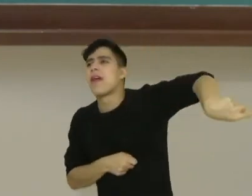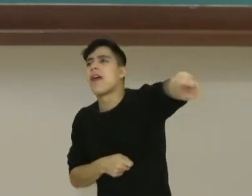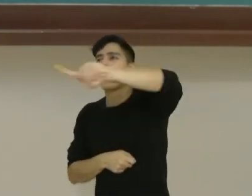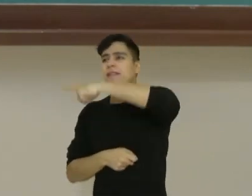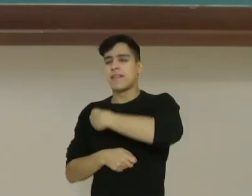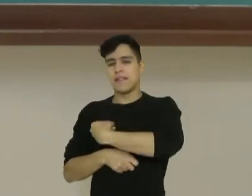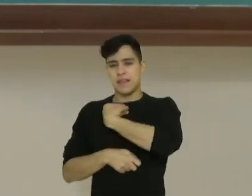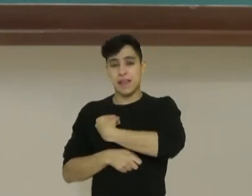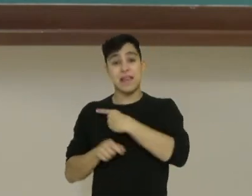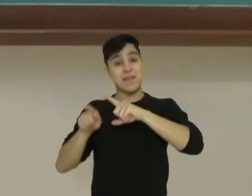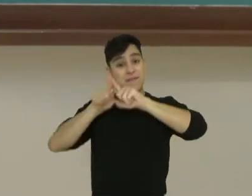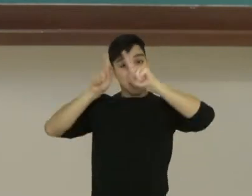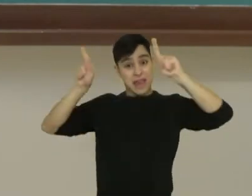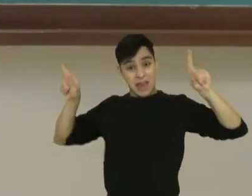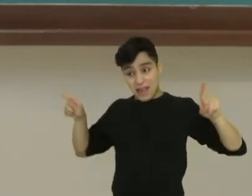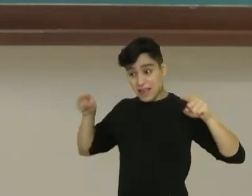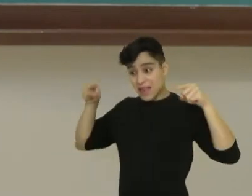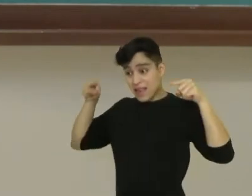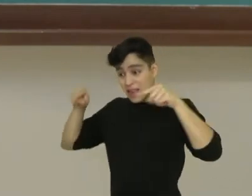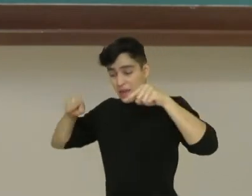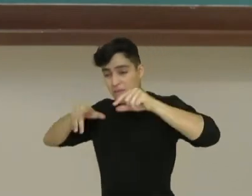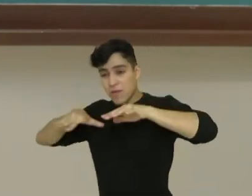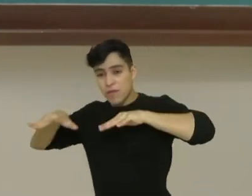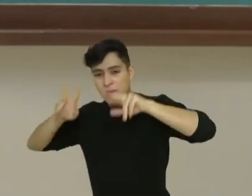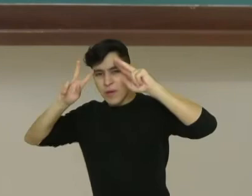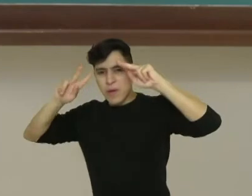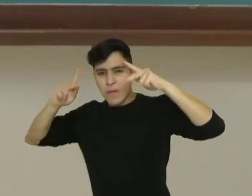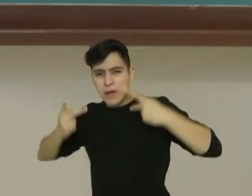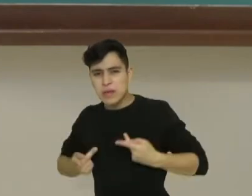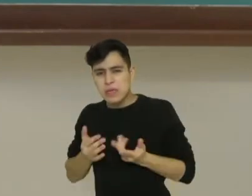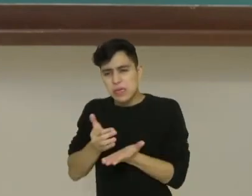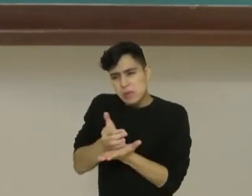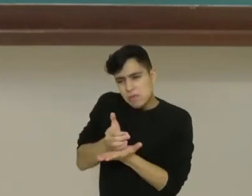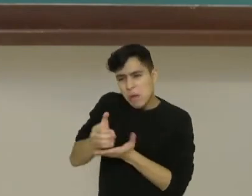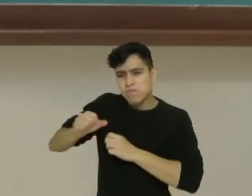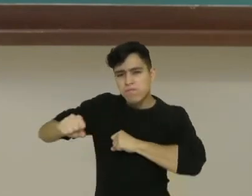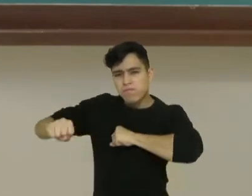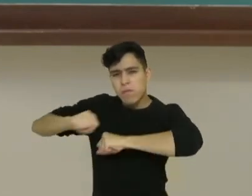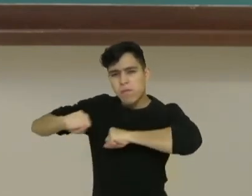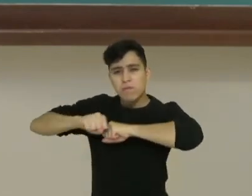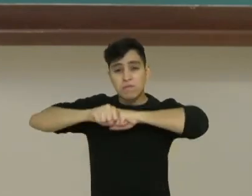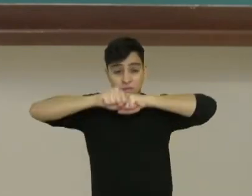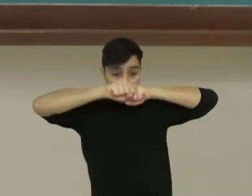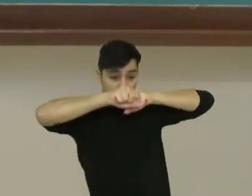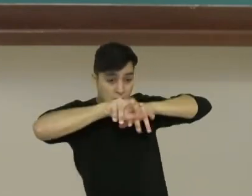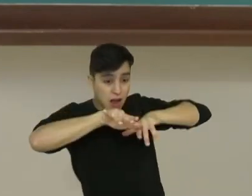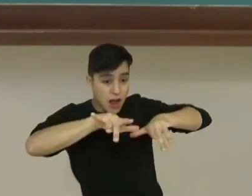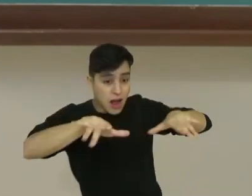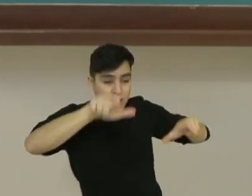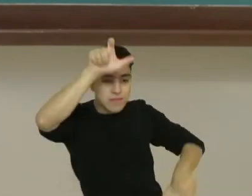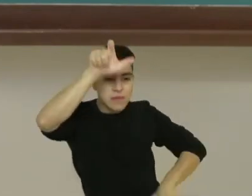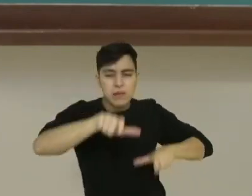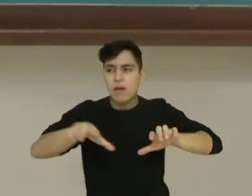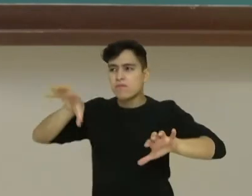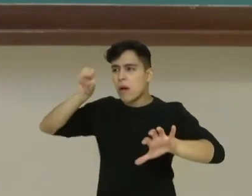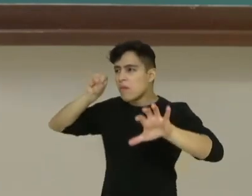do pensamento humanista que isso vai passar a se fazer presente na vida das pessoas.